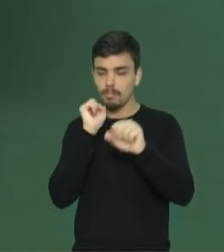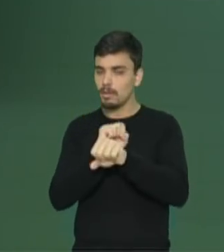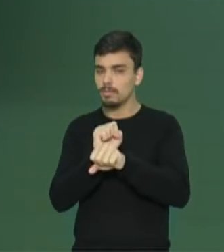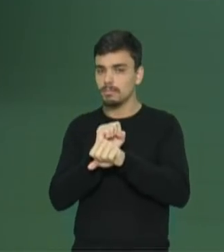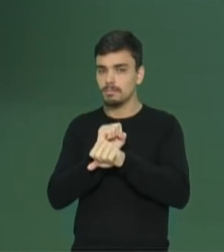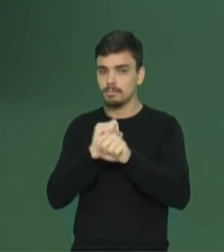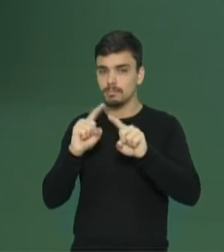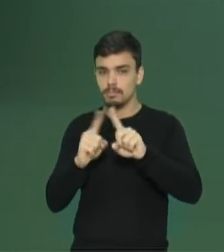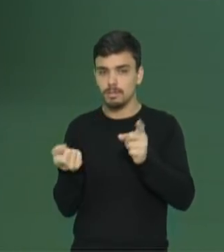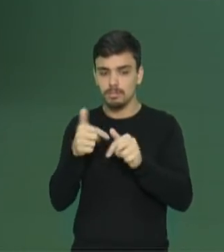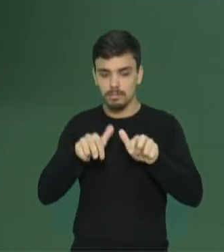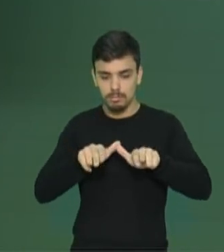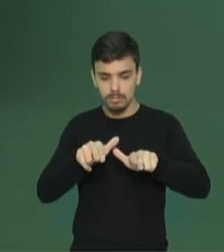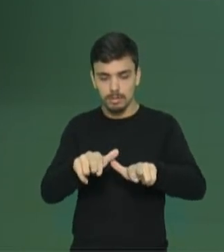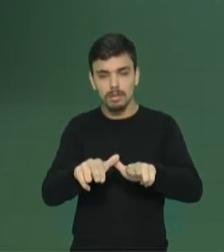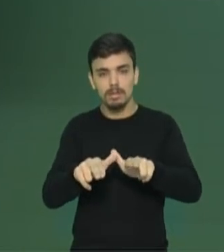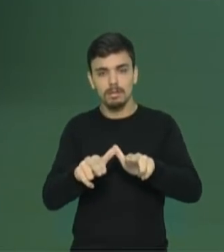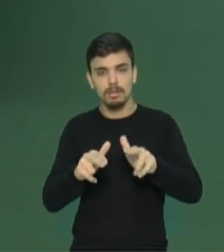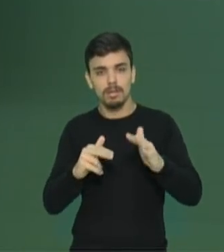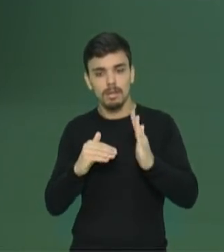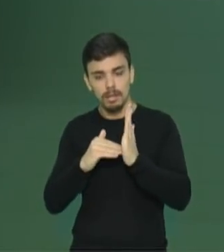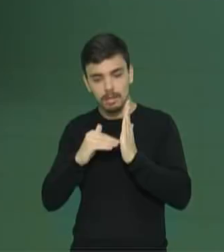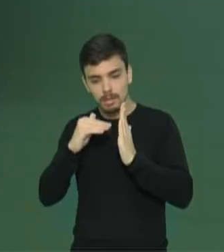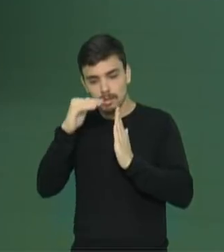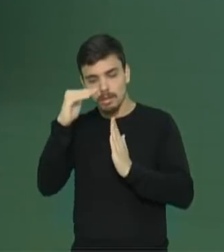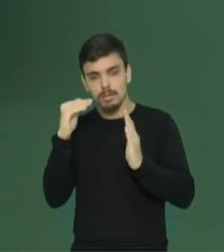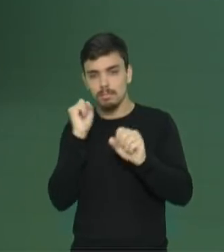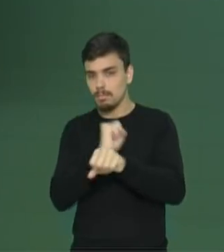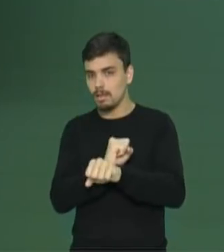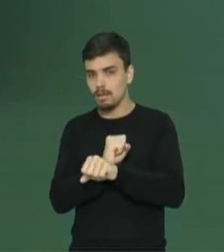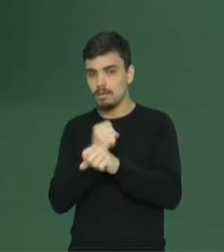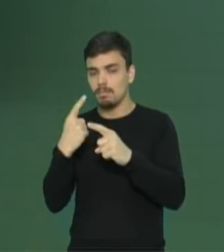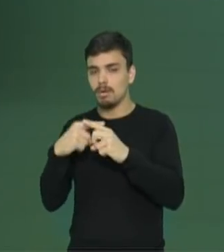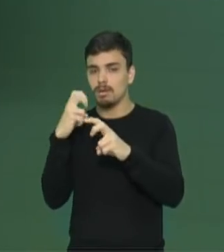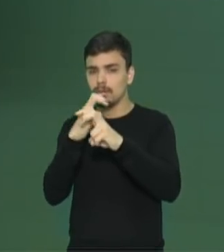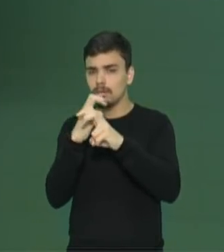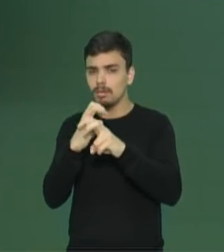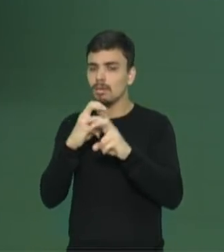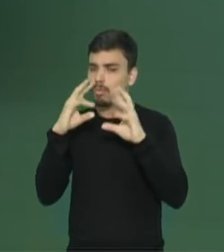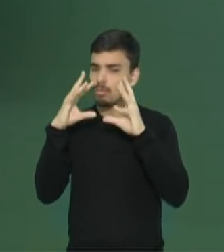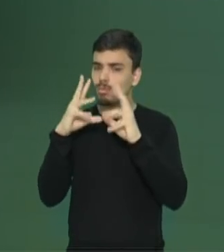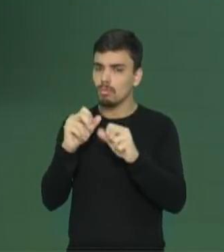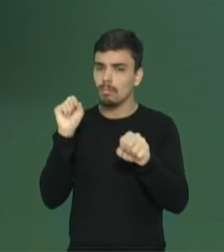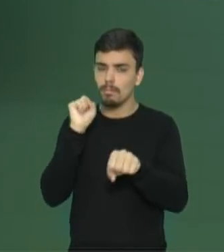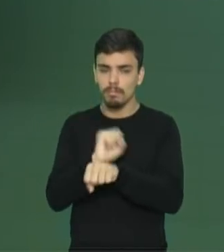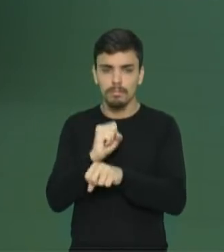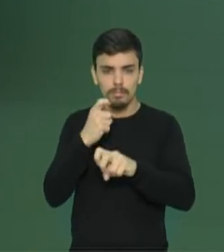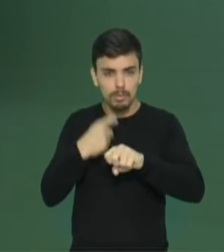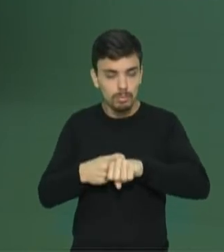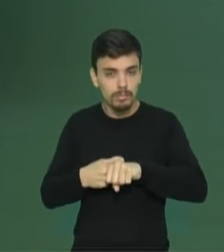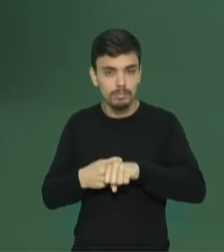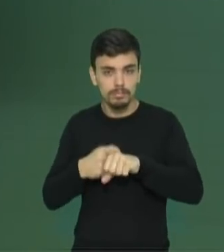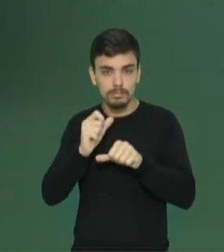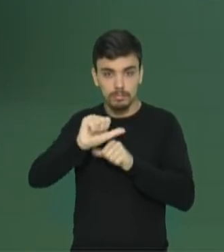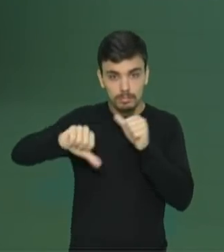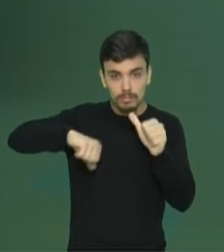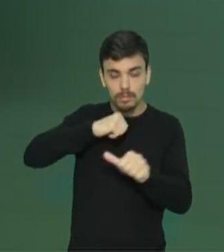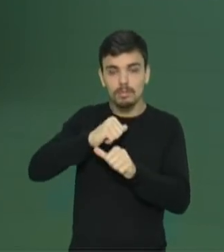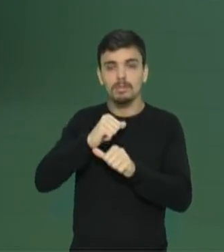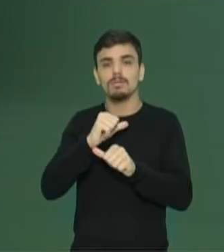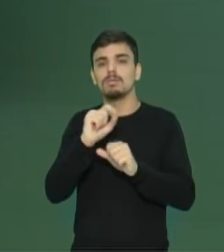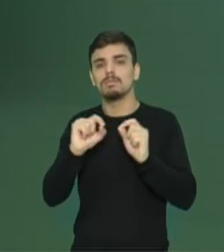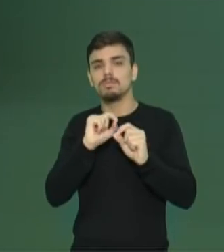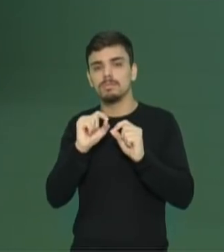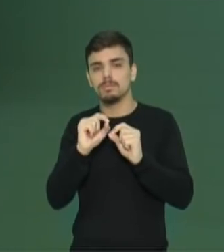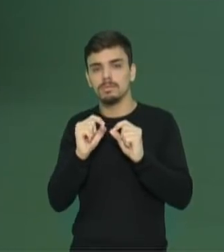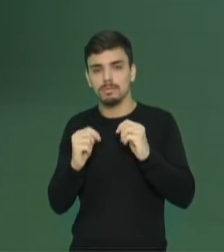artrópodes, eles vão crescer um pouco e param, porque o esqueleto endureceu. Eles ficam um tempo, eles trocam de esqueleto. Quando troca, ele cresce um pouco, o